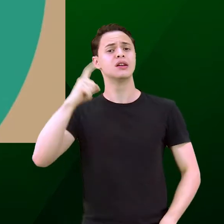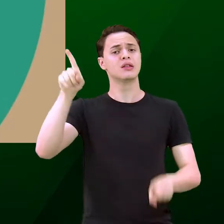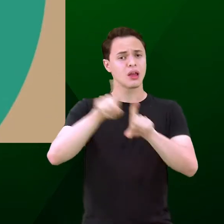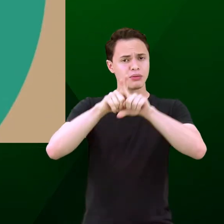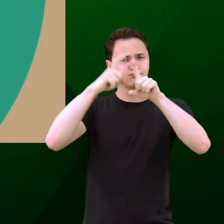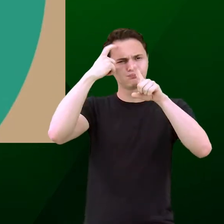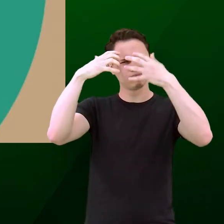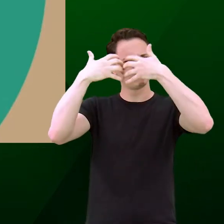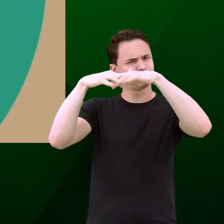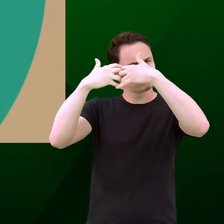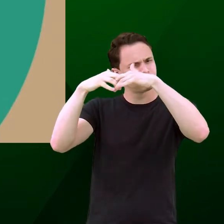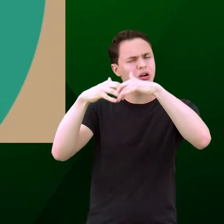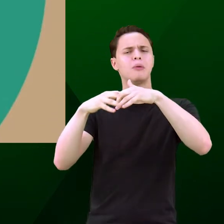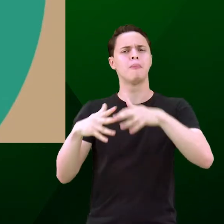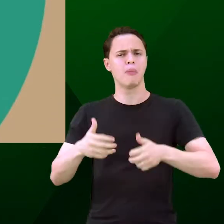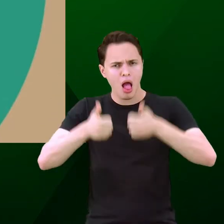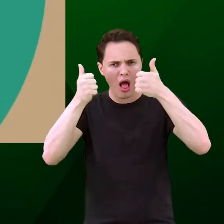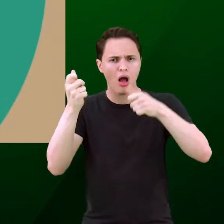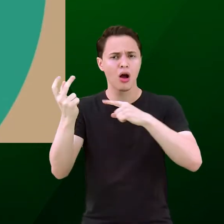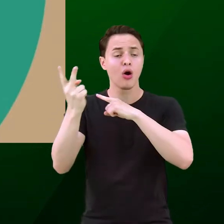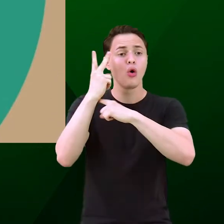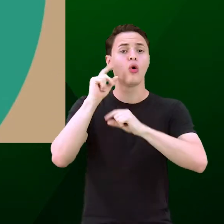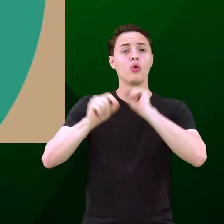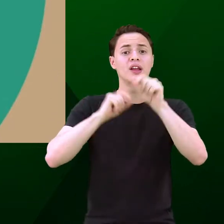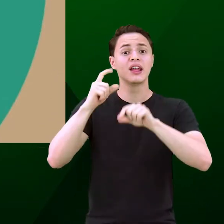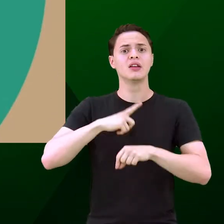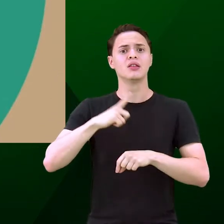a gente conhecer um pouquinho mais sobre essa prática. Então,